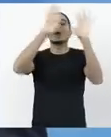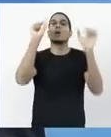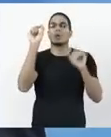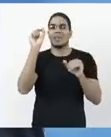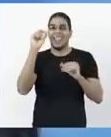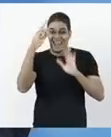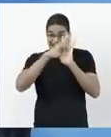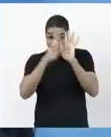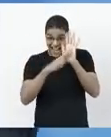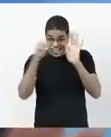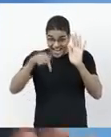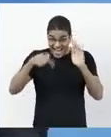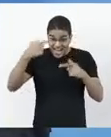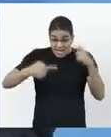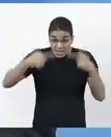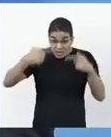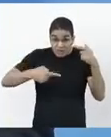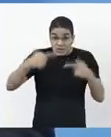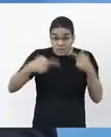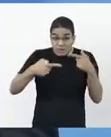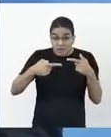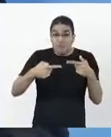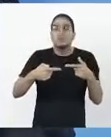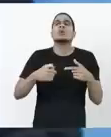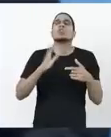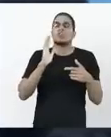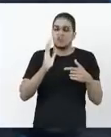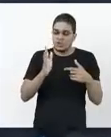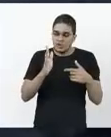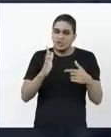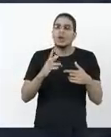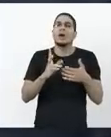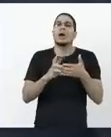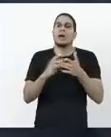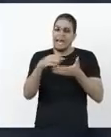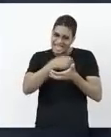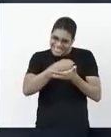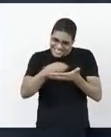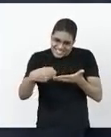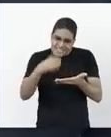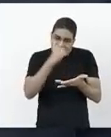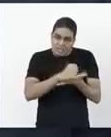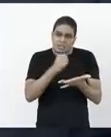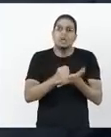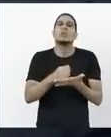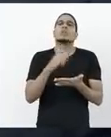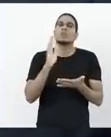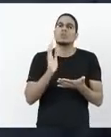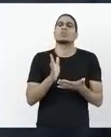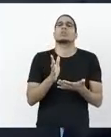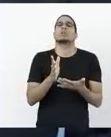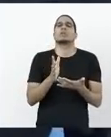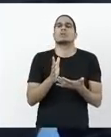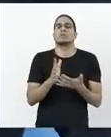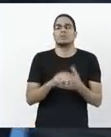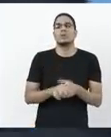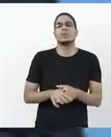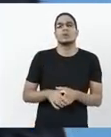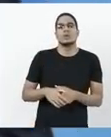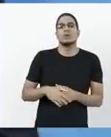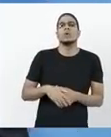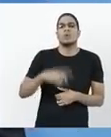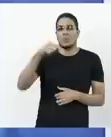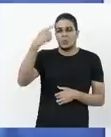os candidatos. Nós só fizemos cumprir a regra. O penúltimo candidato a fazer as considerações finais é o professor Maneschi, do PMDB,